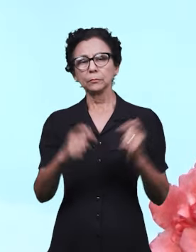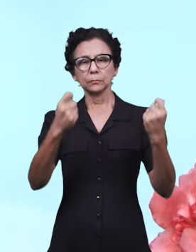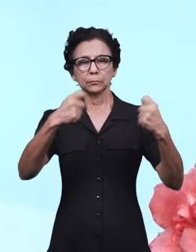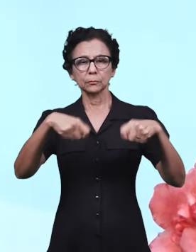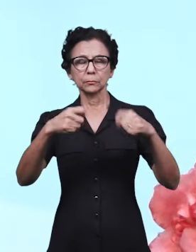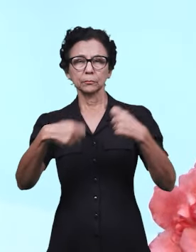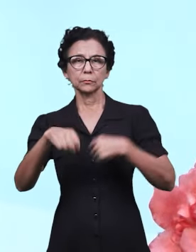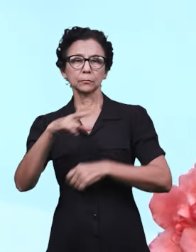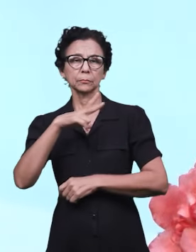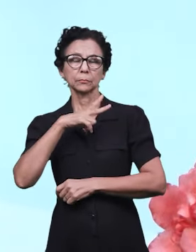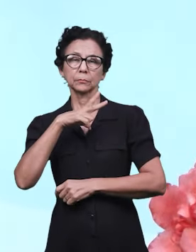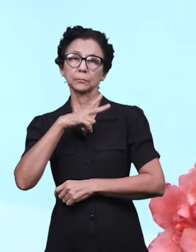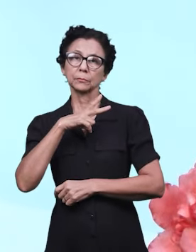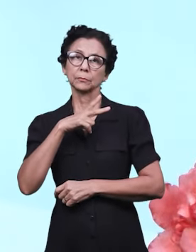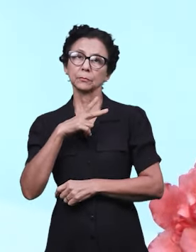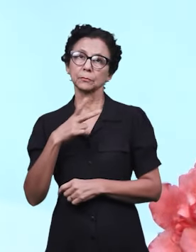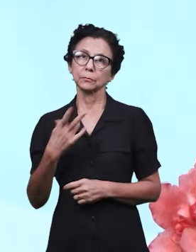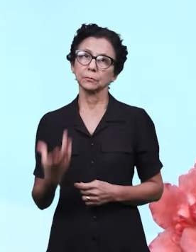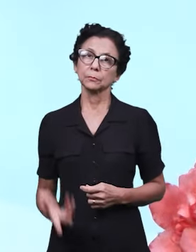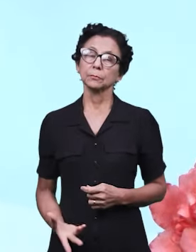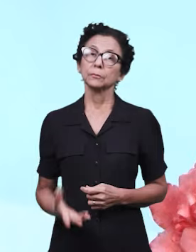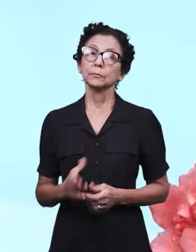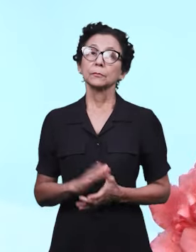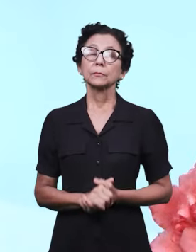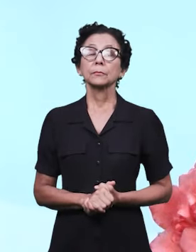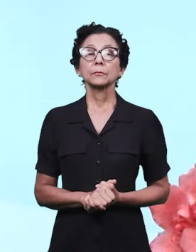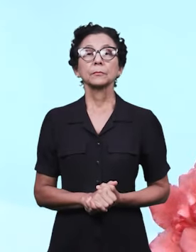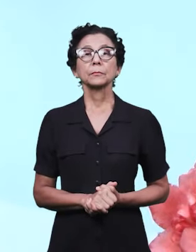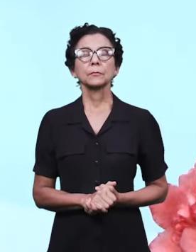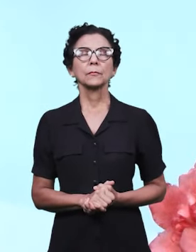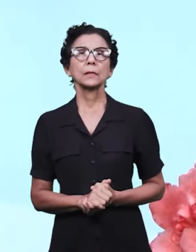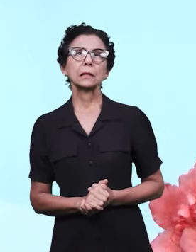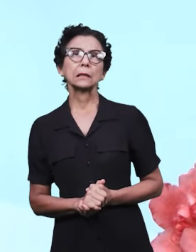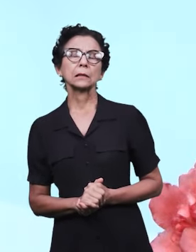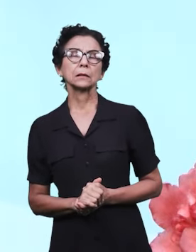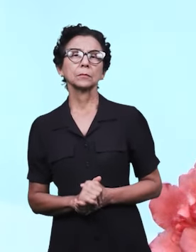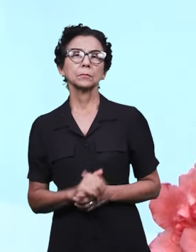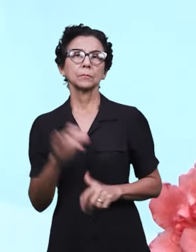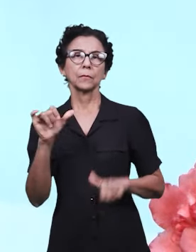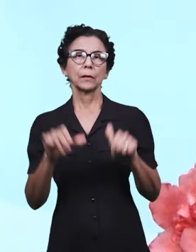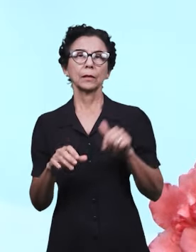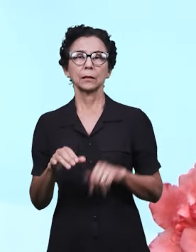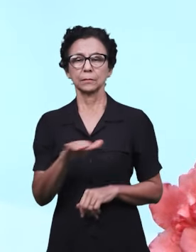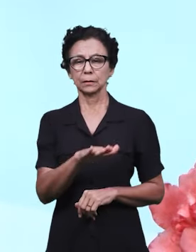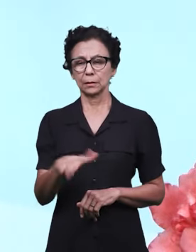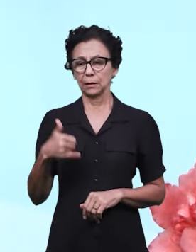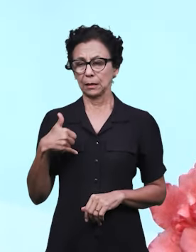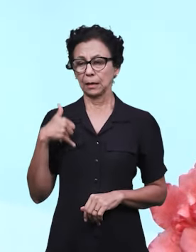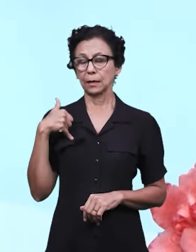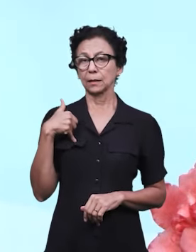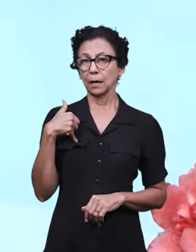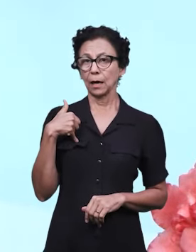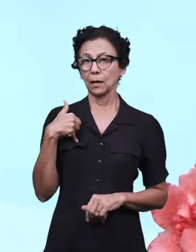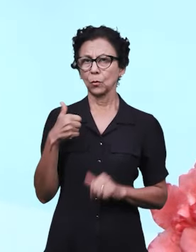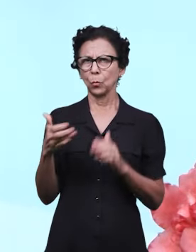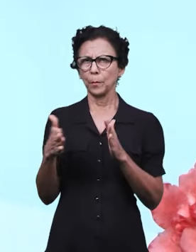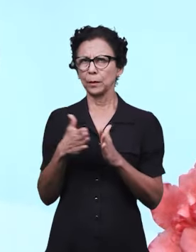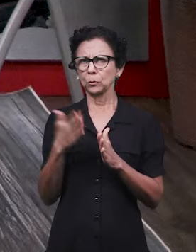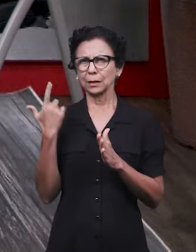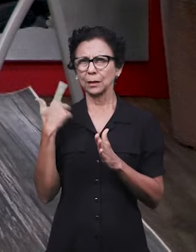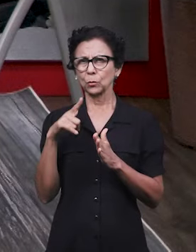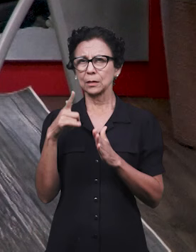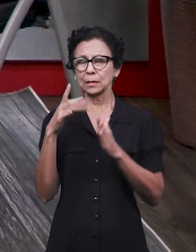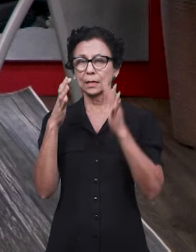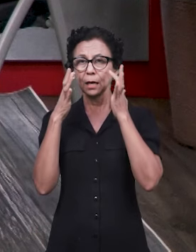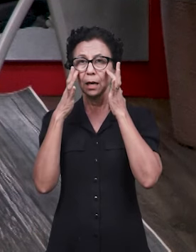necessidades em particular. Então, e ver também a idade da criança, o tempo de atenção dessa criança.